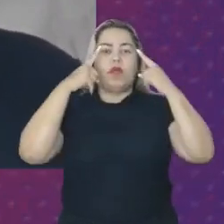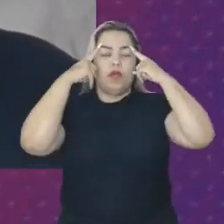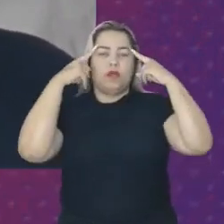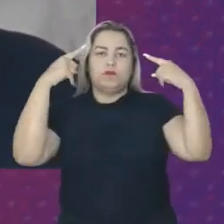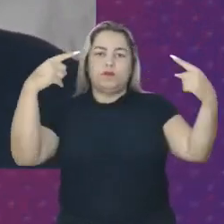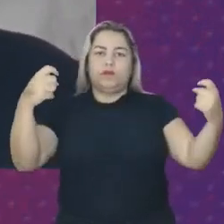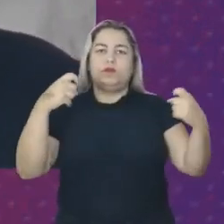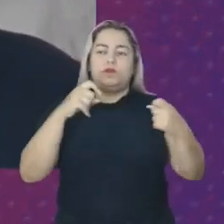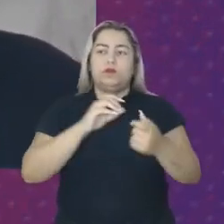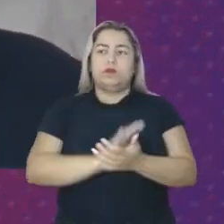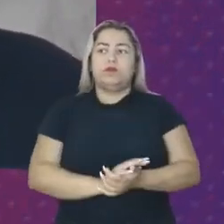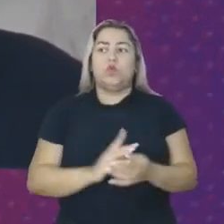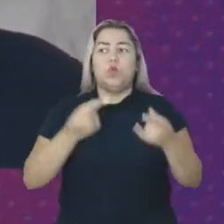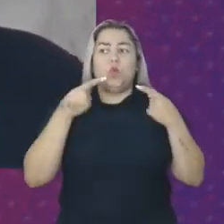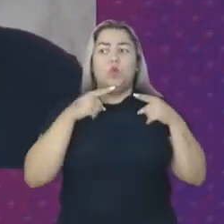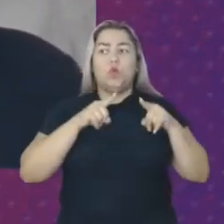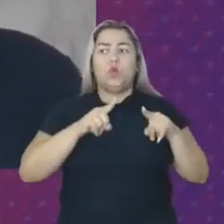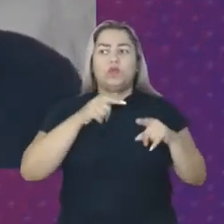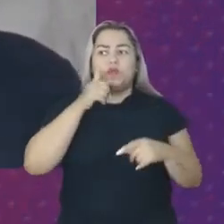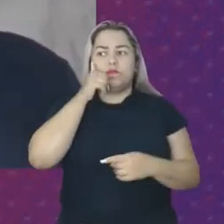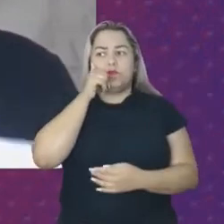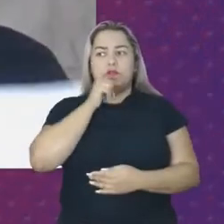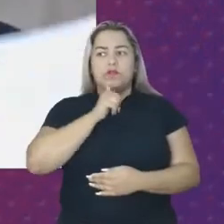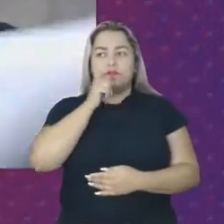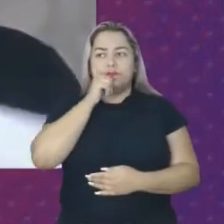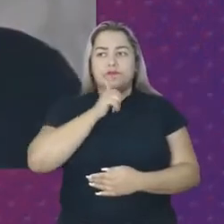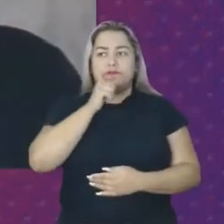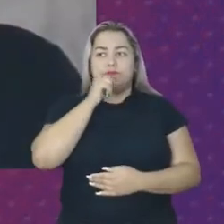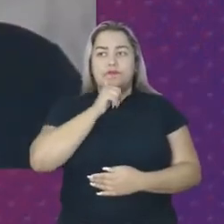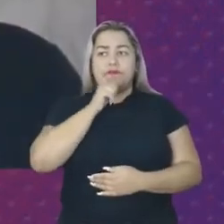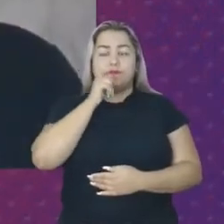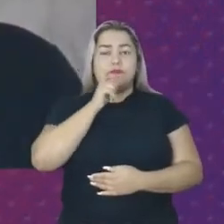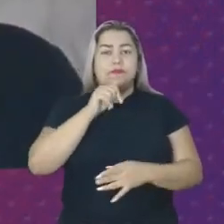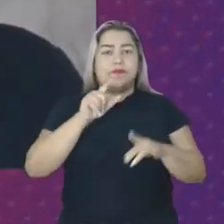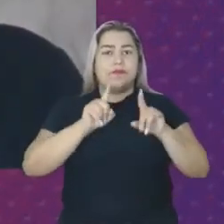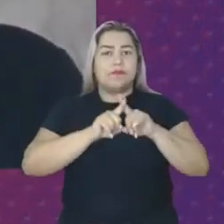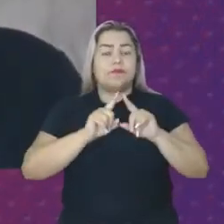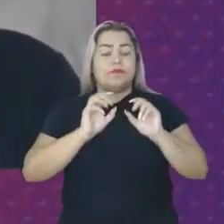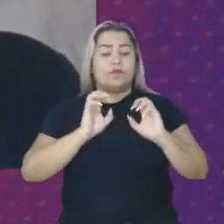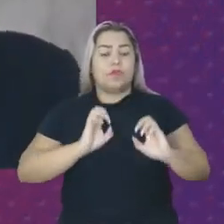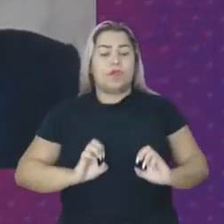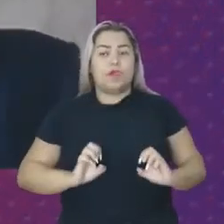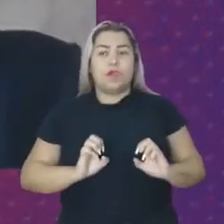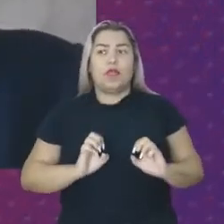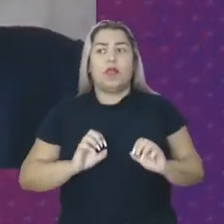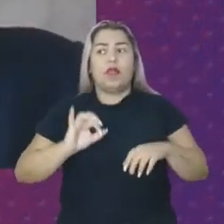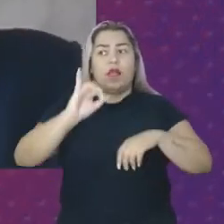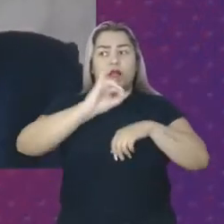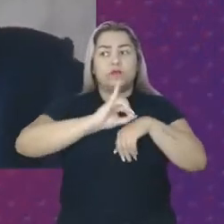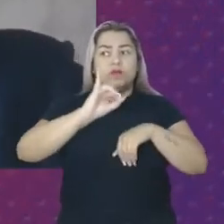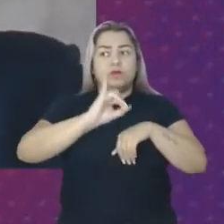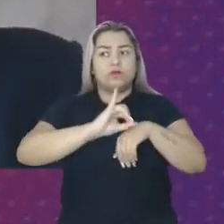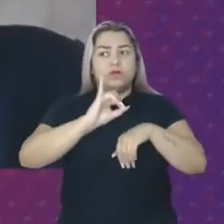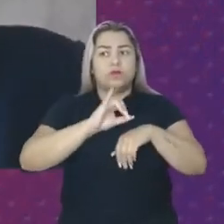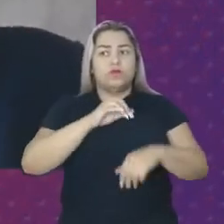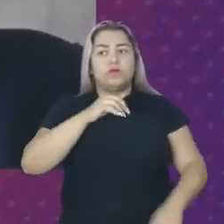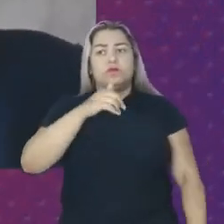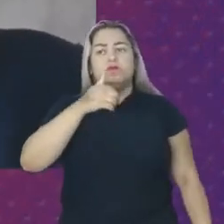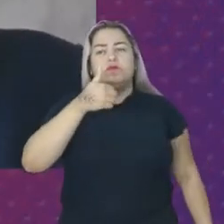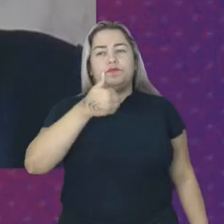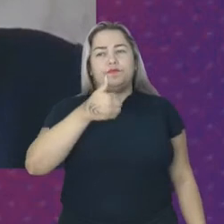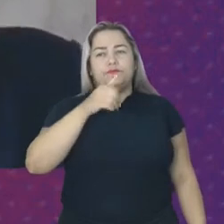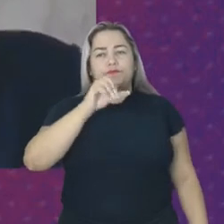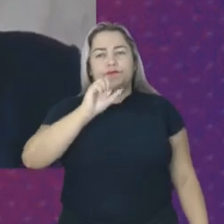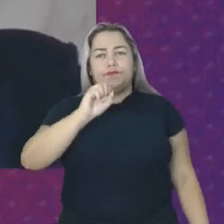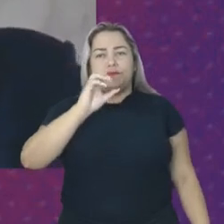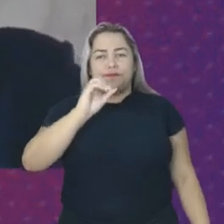violência contra as mulheres. Bom, a reestruturação da Central de Atendimento Disque 180, que